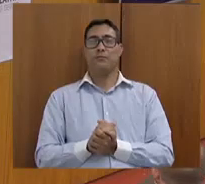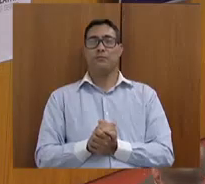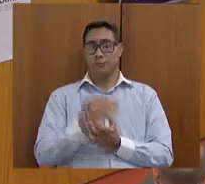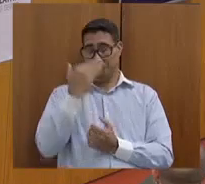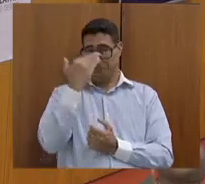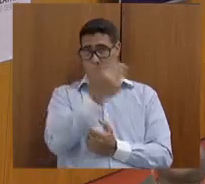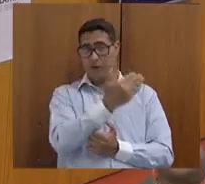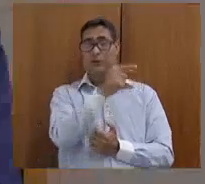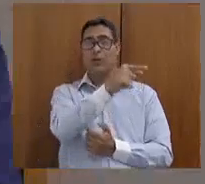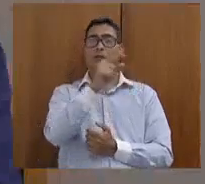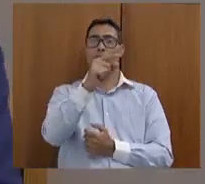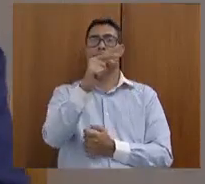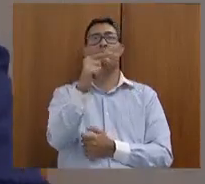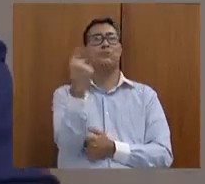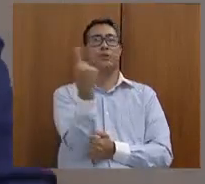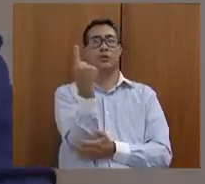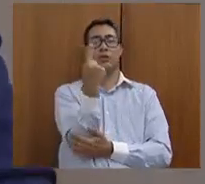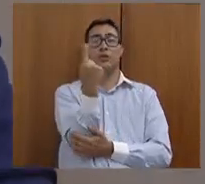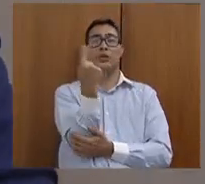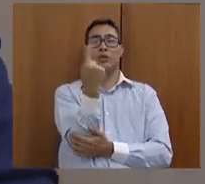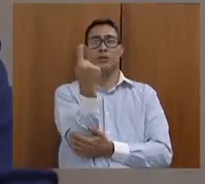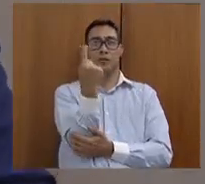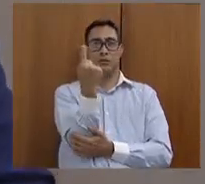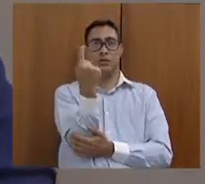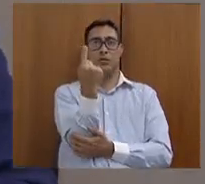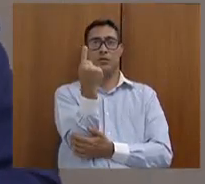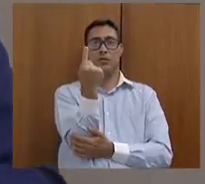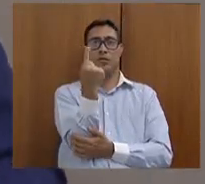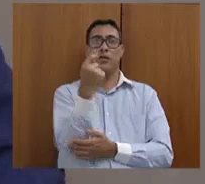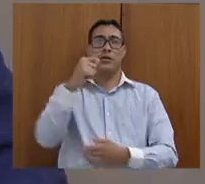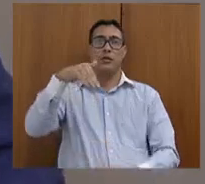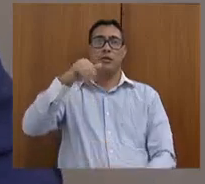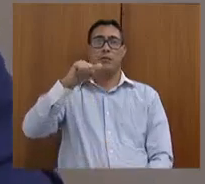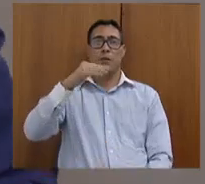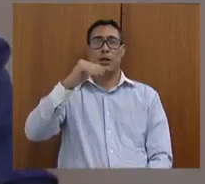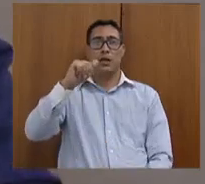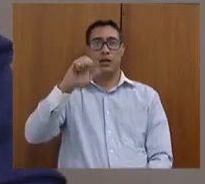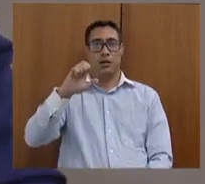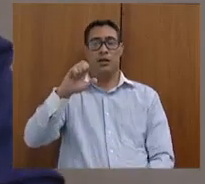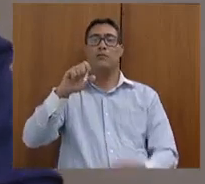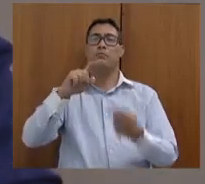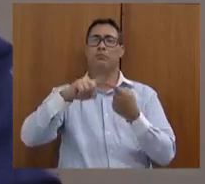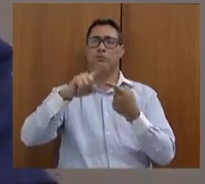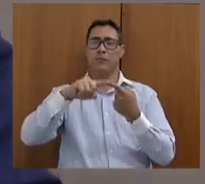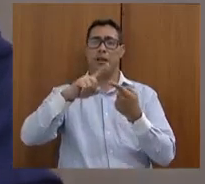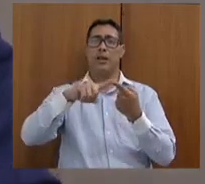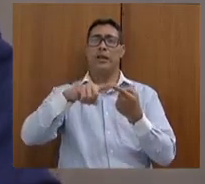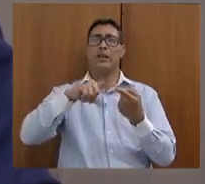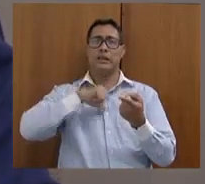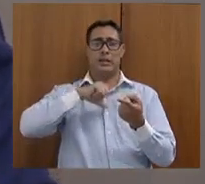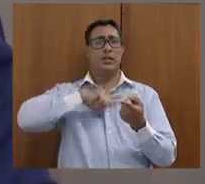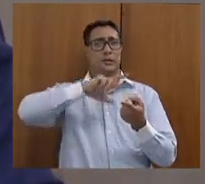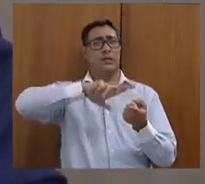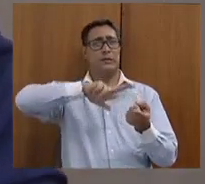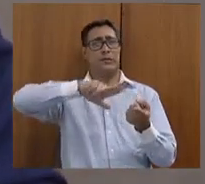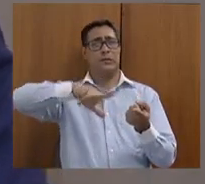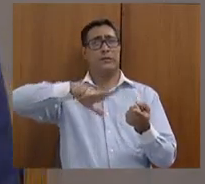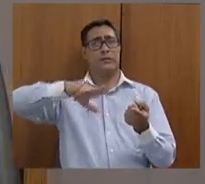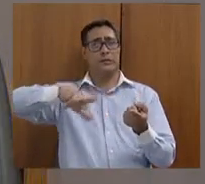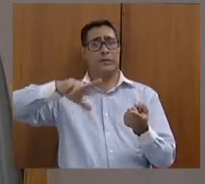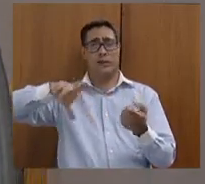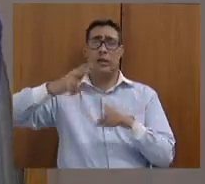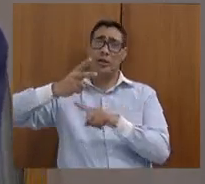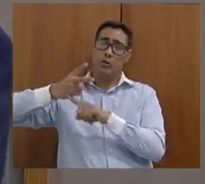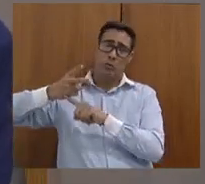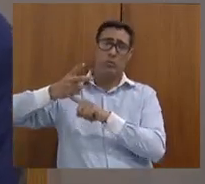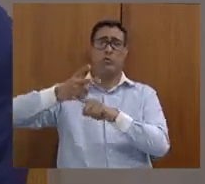primeiro ponto até Deputado Macaé a gente fez é louvado e os defesas gente nós buscamos